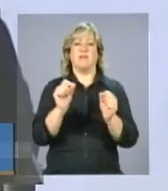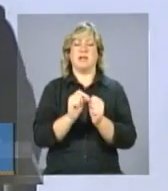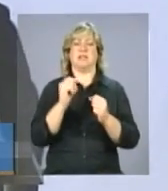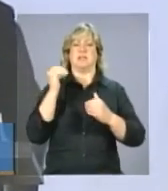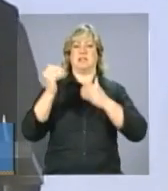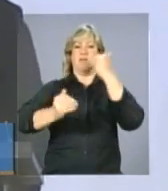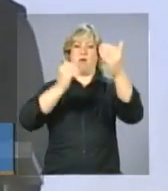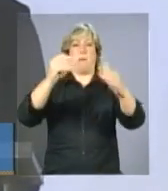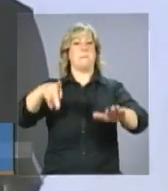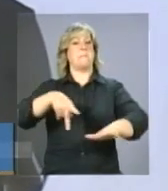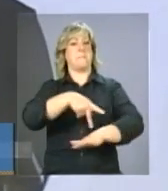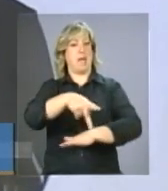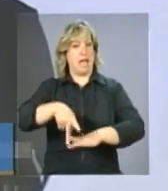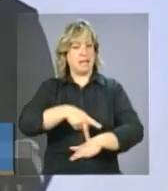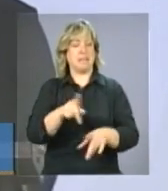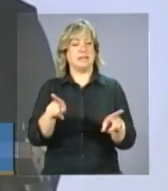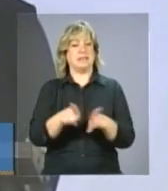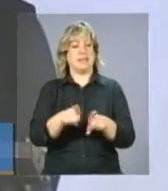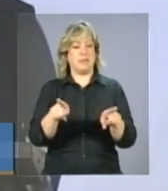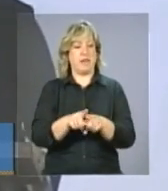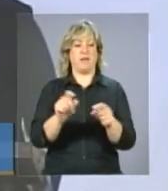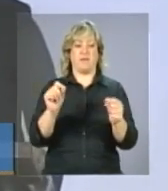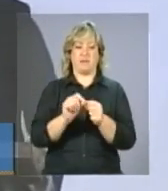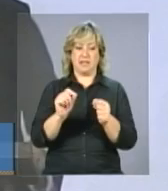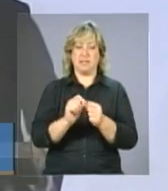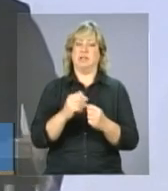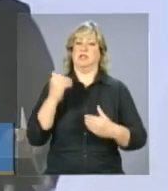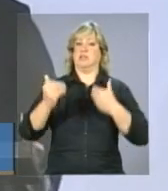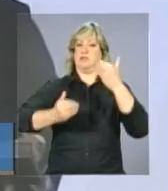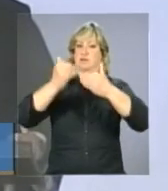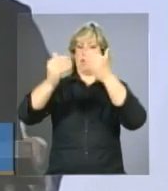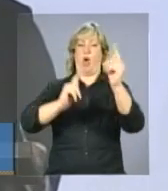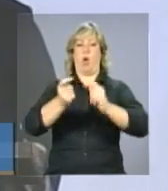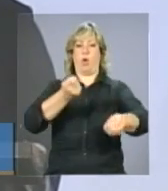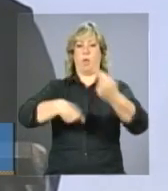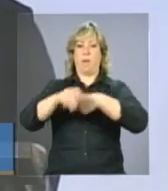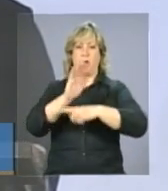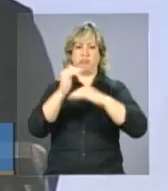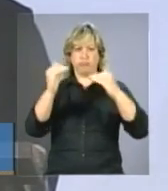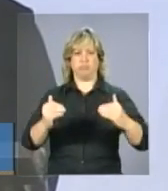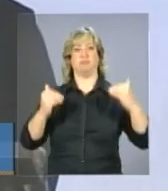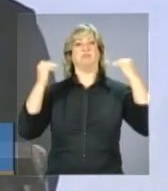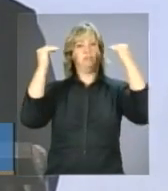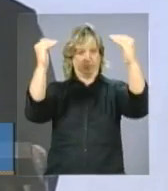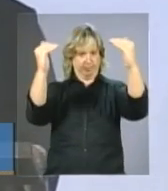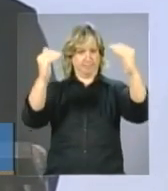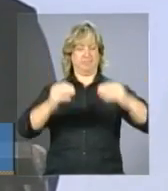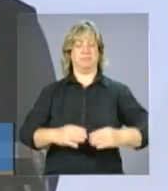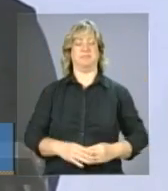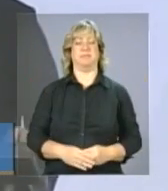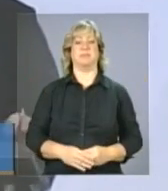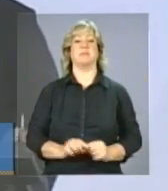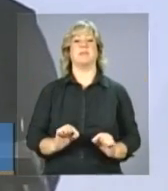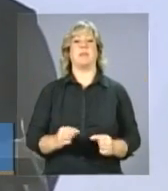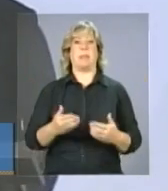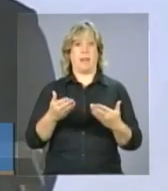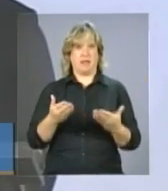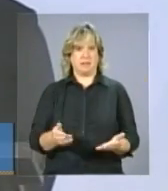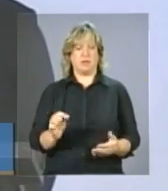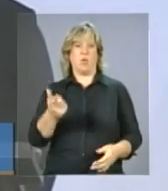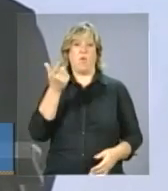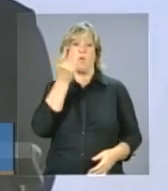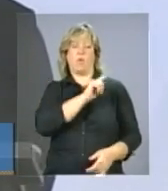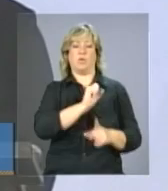desenvolvesse o país e levasse o desenvolvimento econômico a um outro patamar. A ascensão